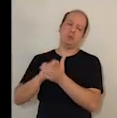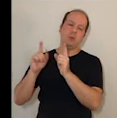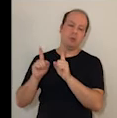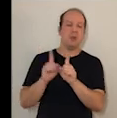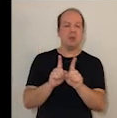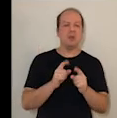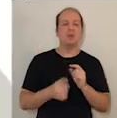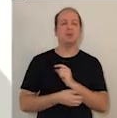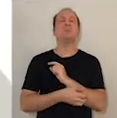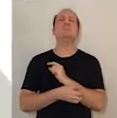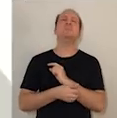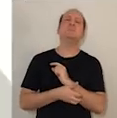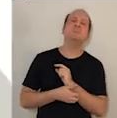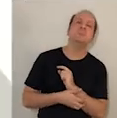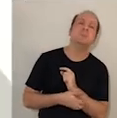Colomba.